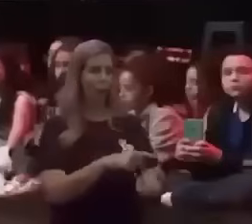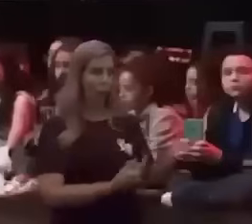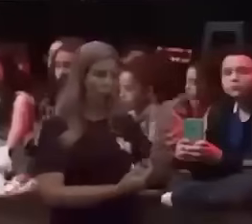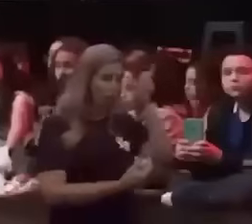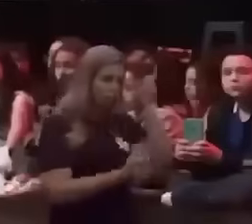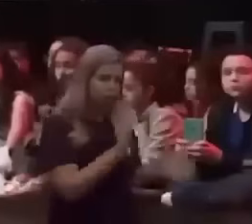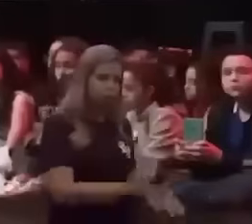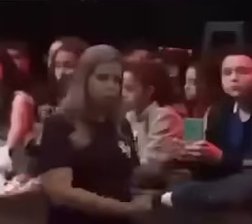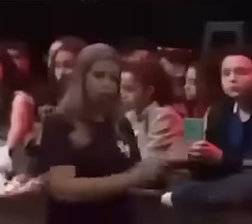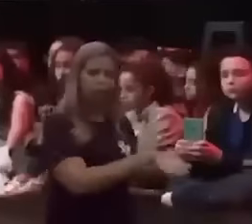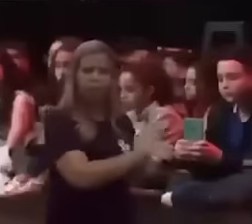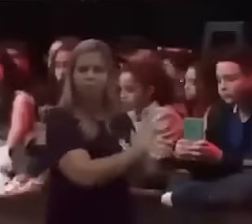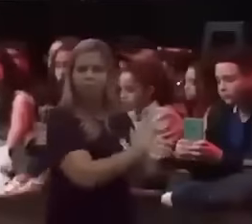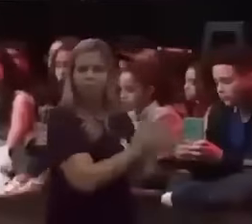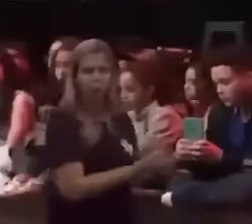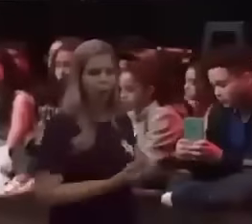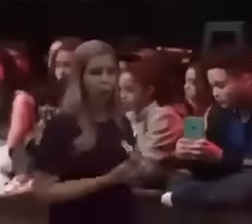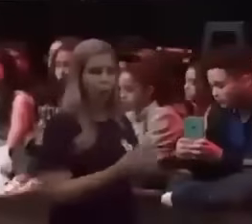ela.